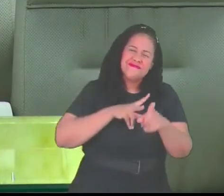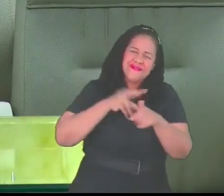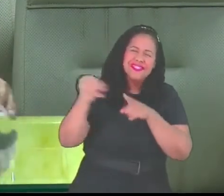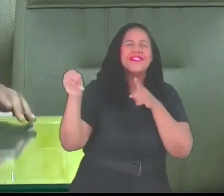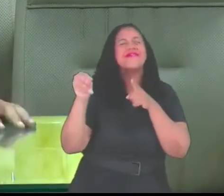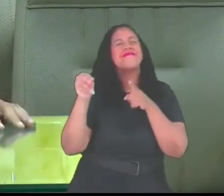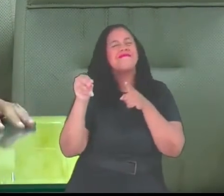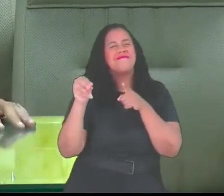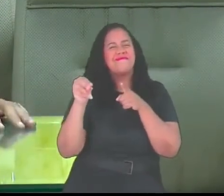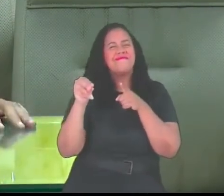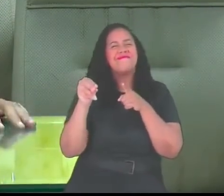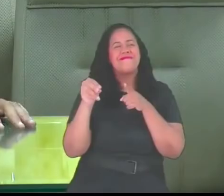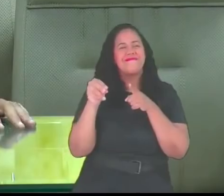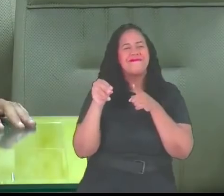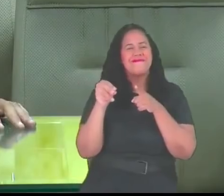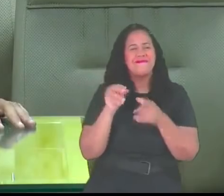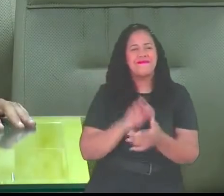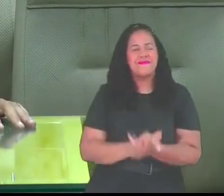vencedores.